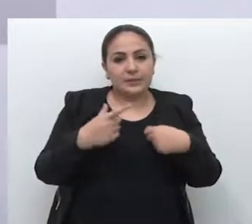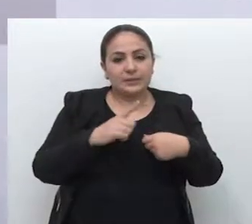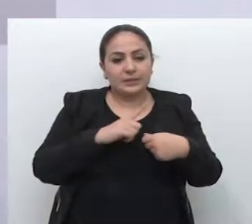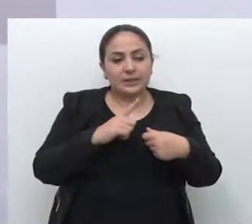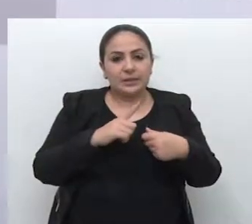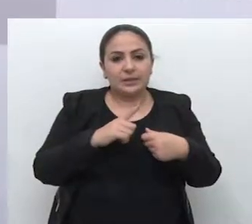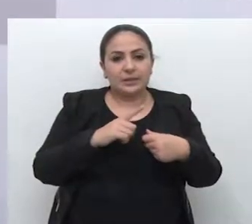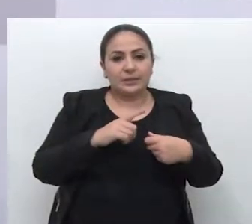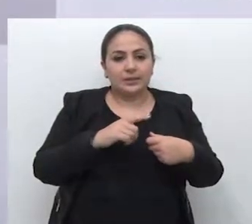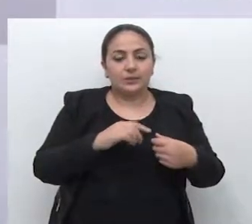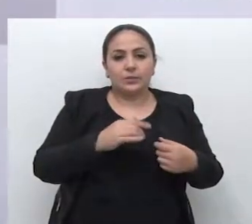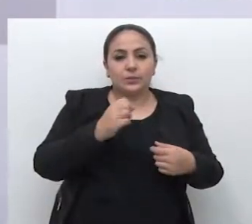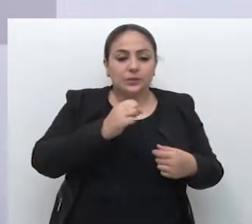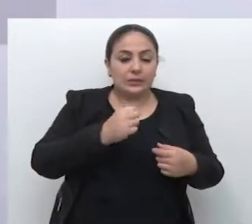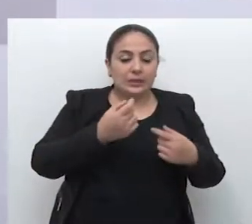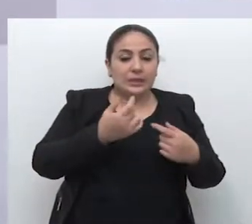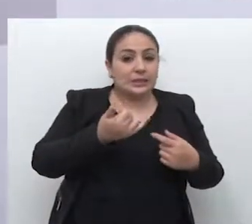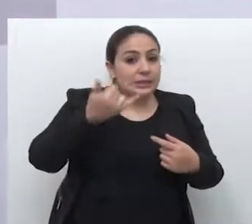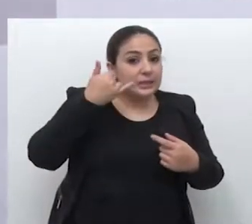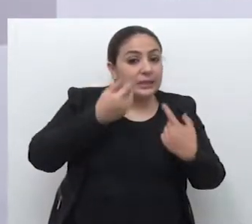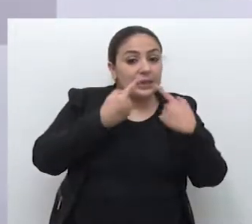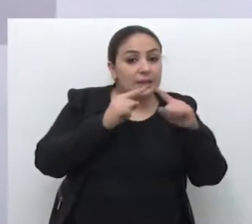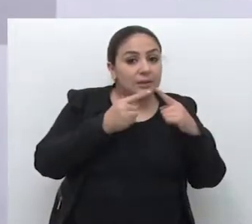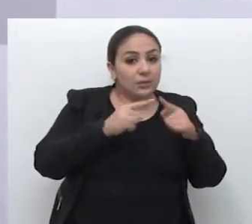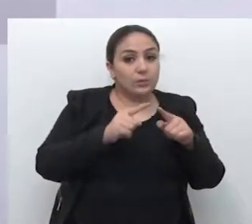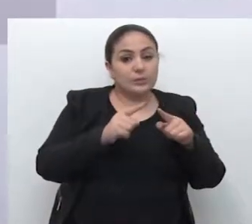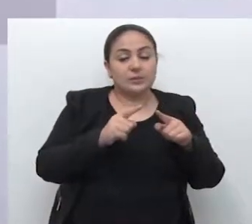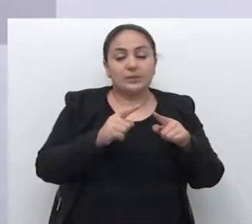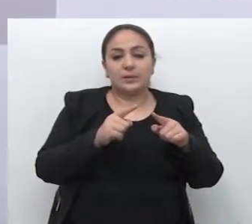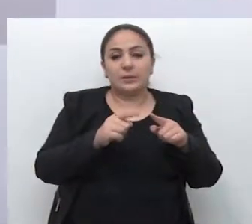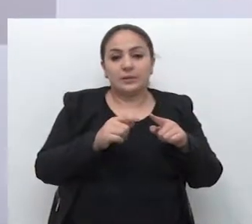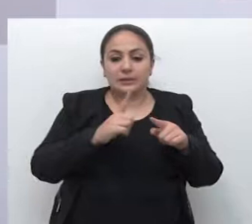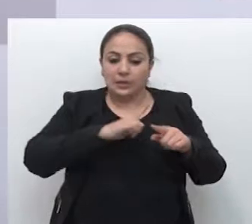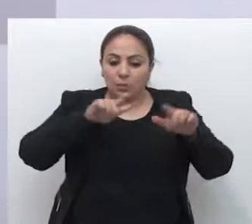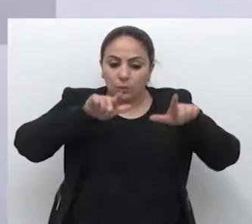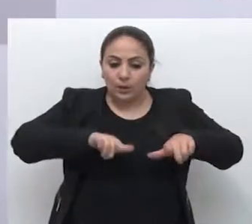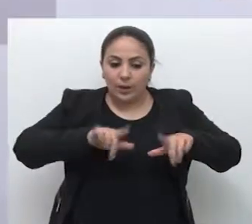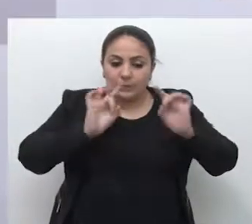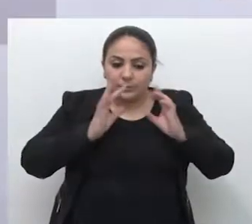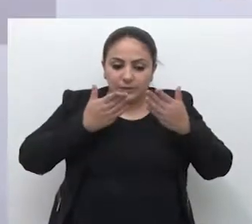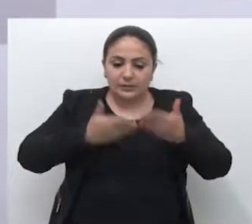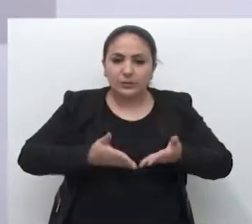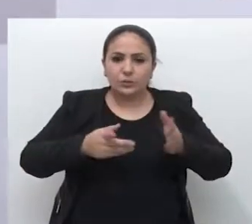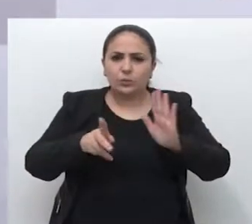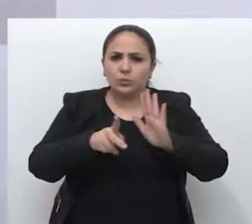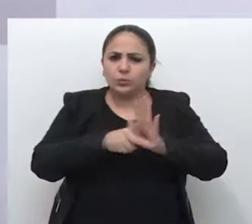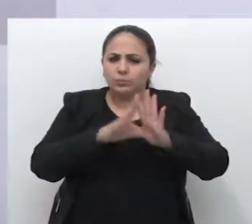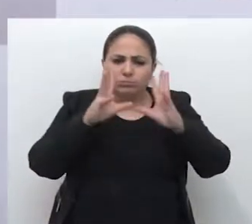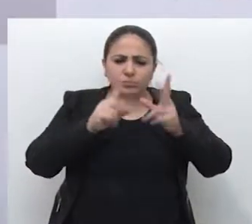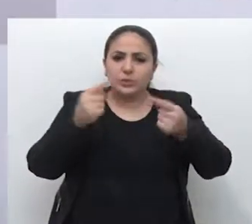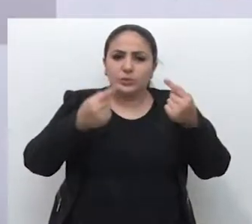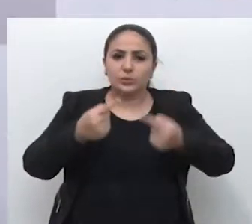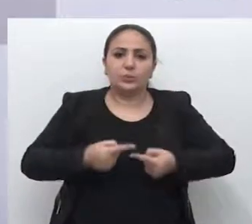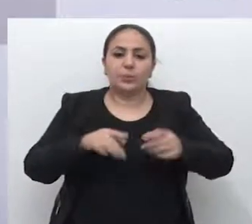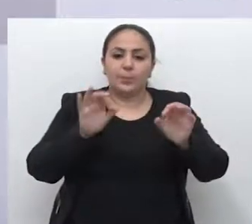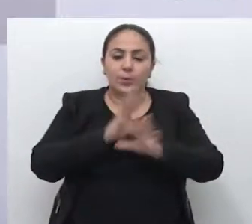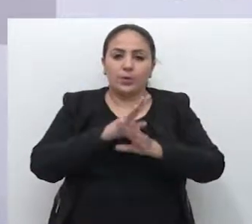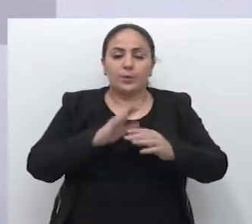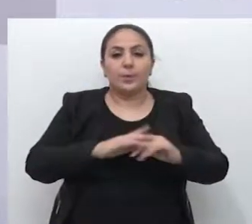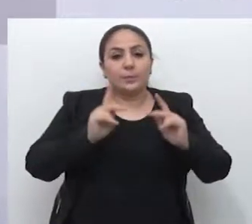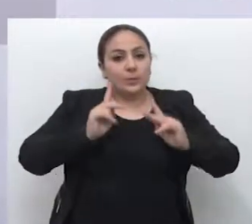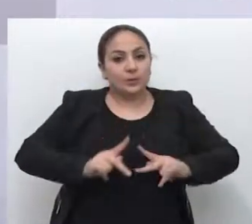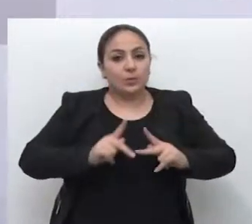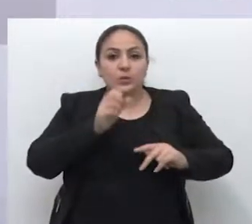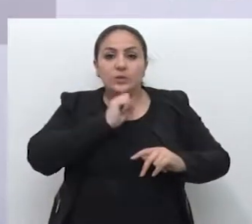ela precisa sim ter um disque denúncia, uma delegacia especializada, toda uma estrutura preparada para que os nossos idosos